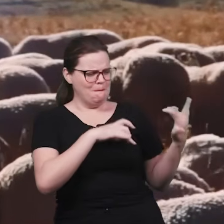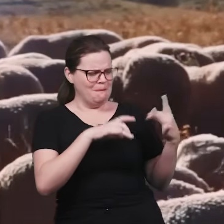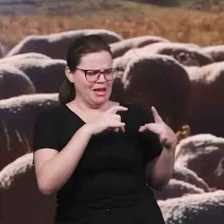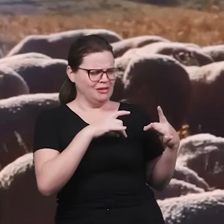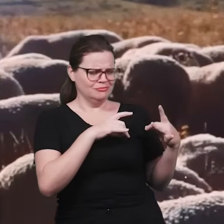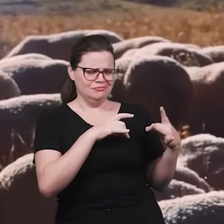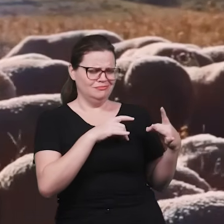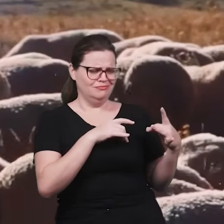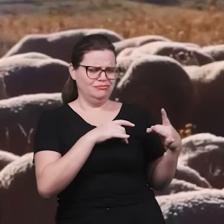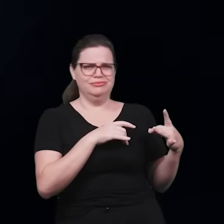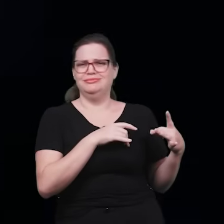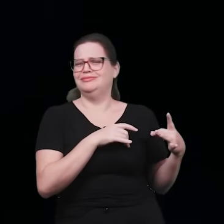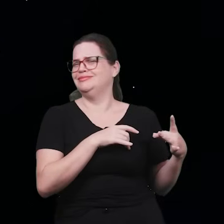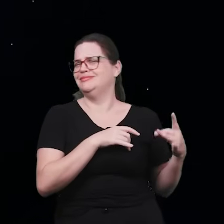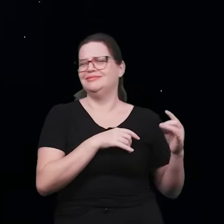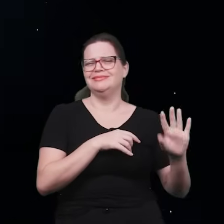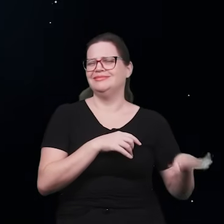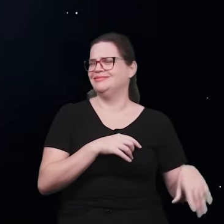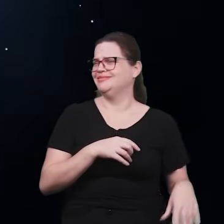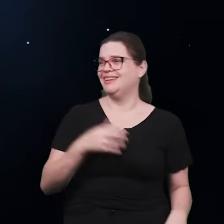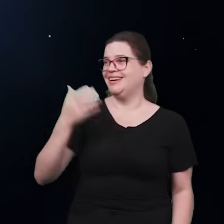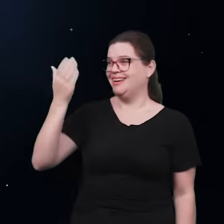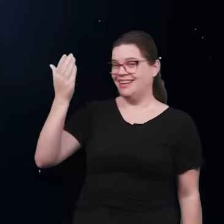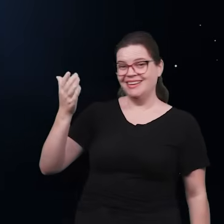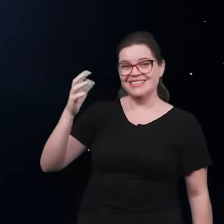pastor, livra minha alma